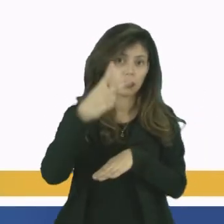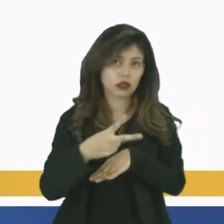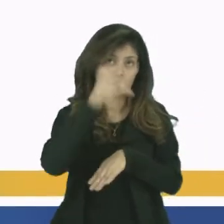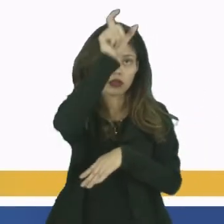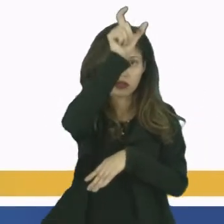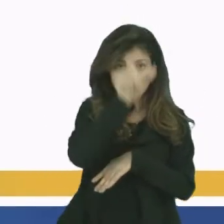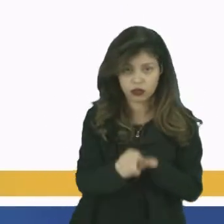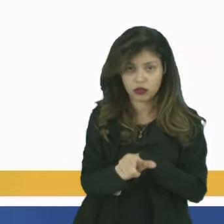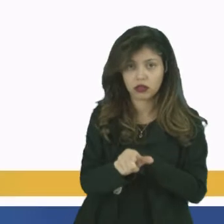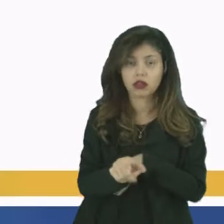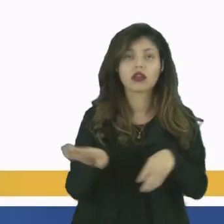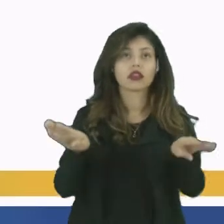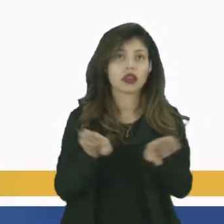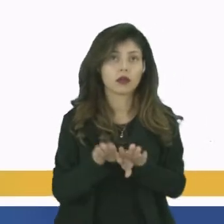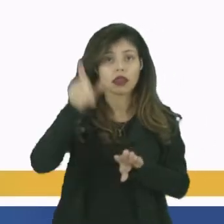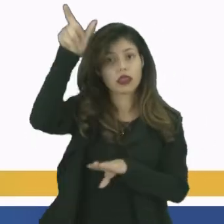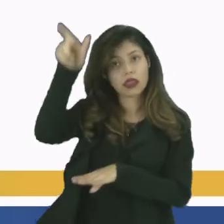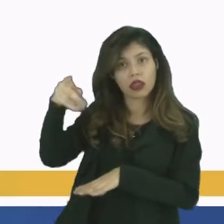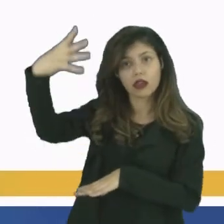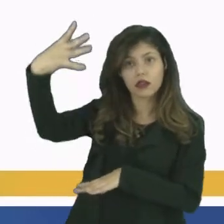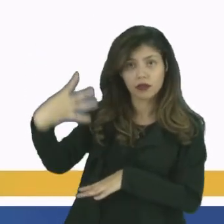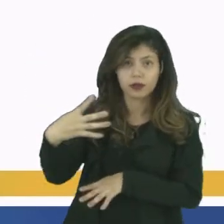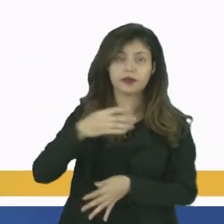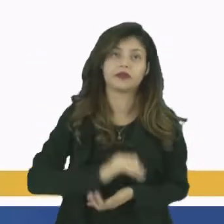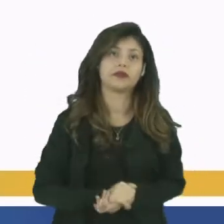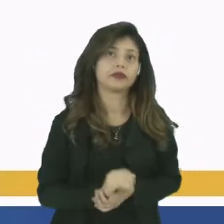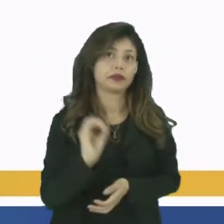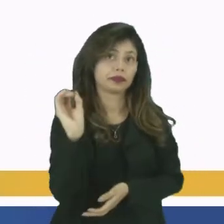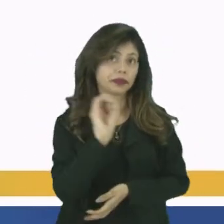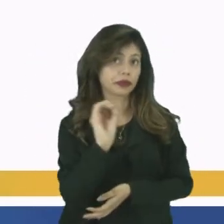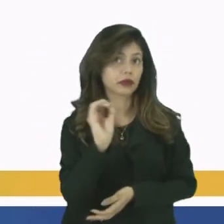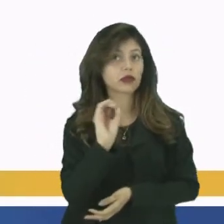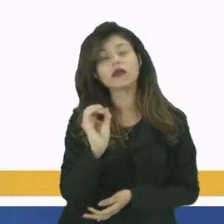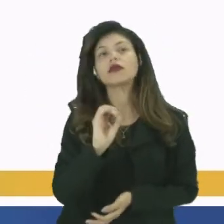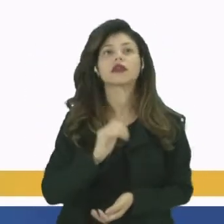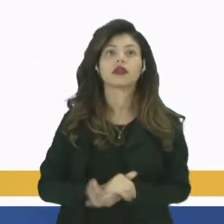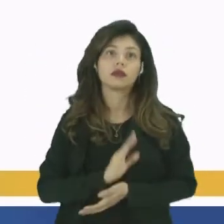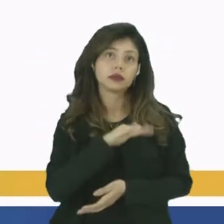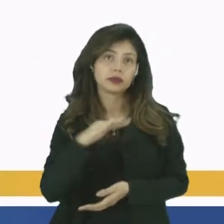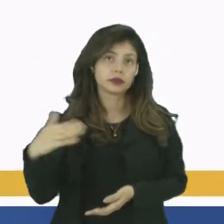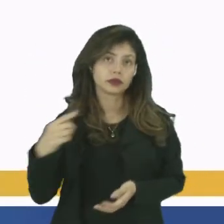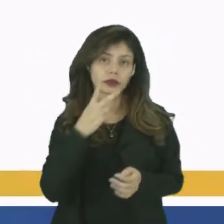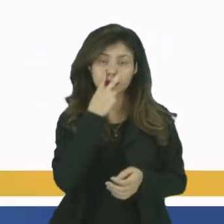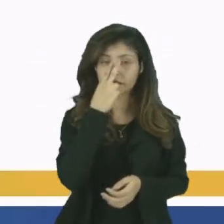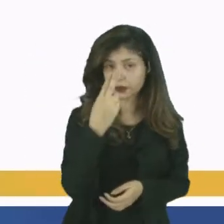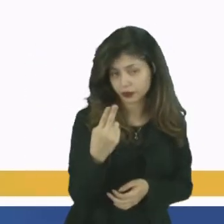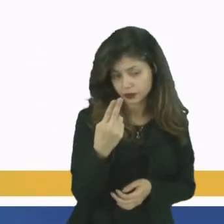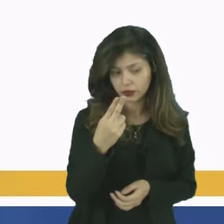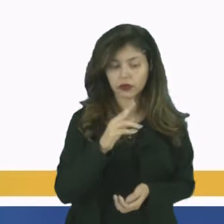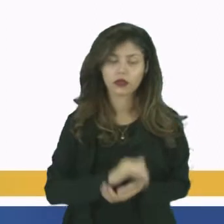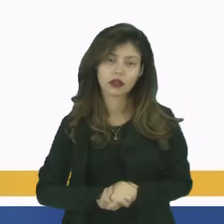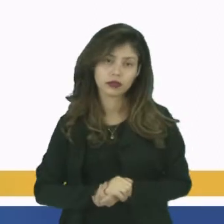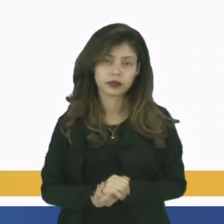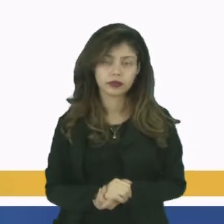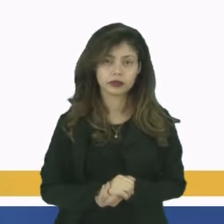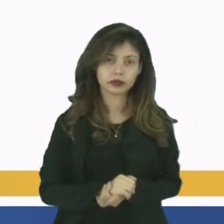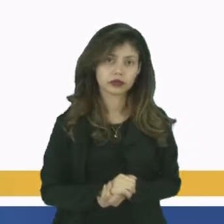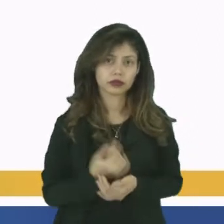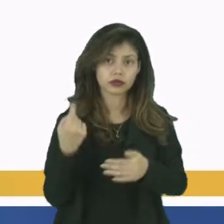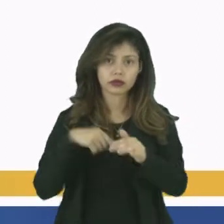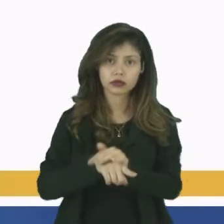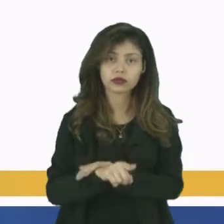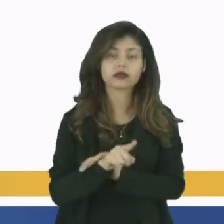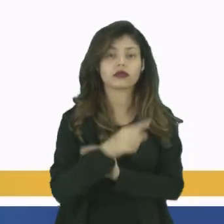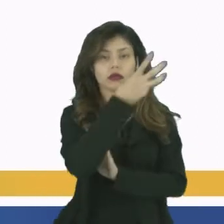coluna quanto na quarta coluna, que é o 0. Então, quando o 0 aparece dentro